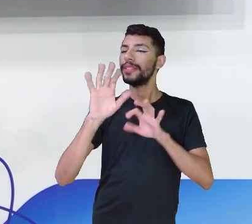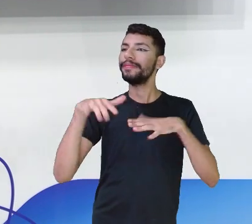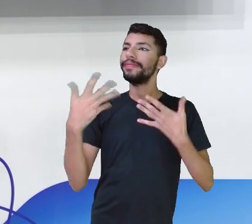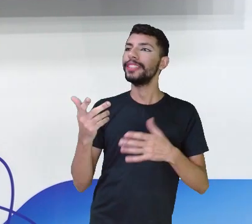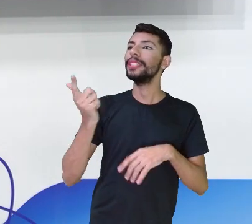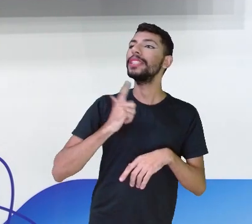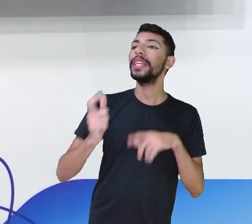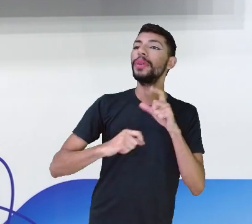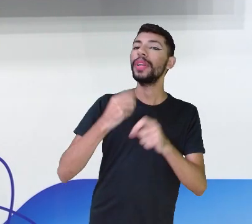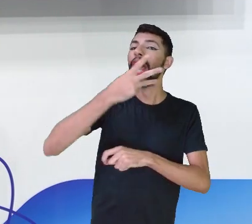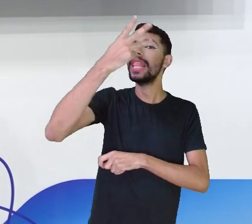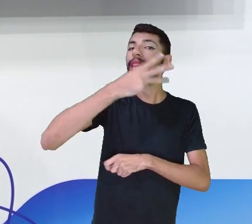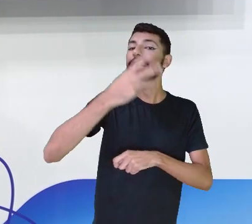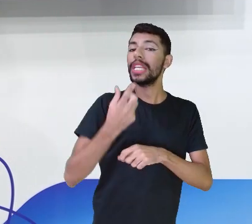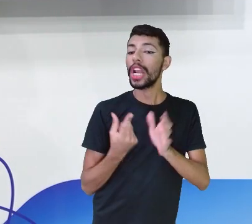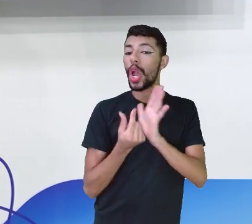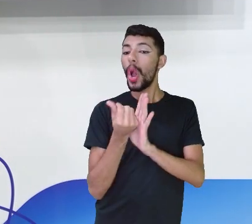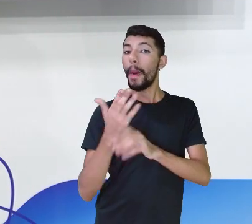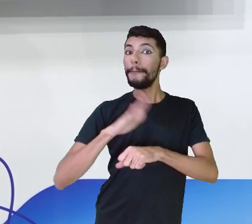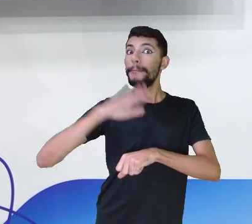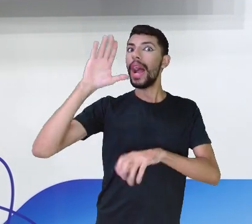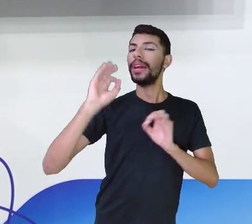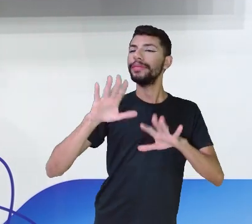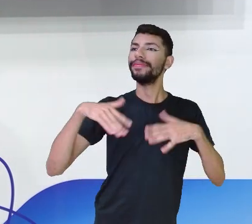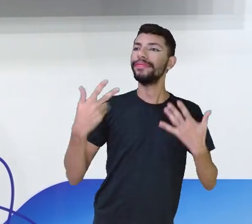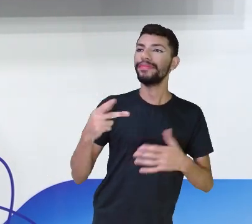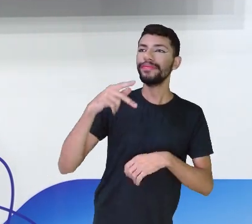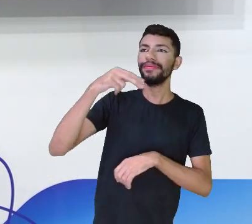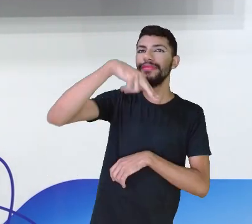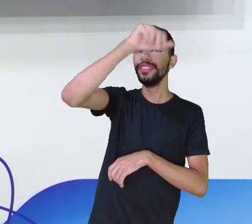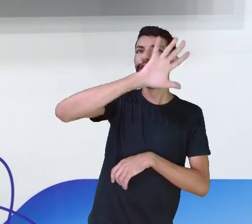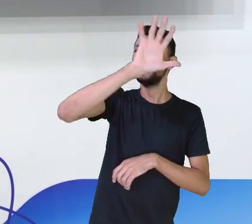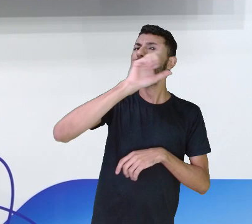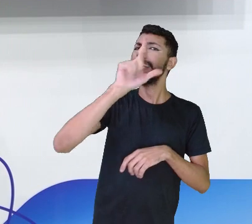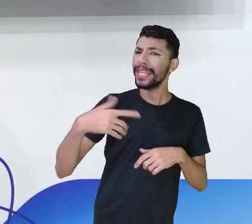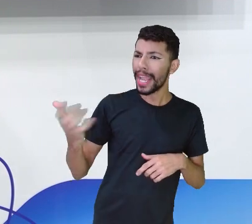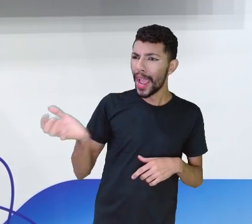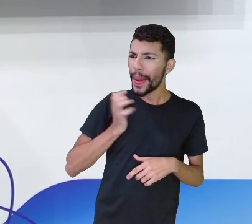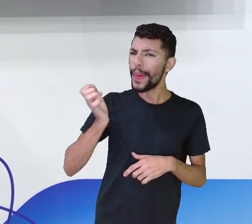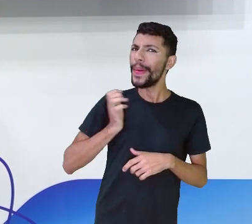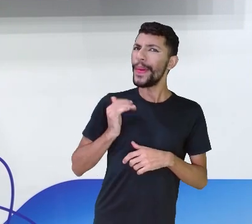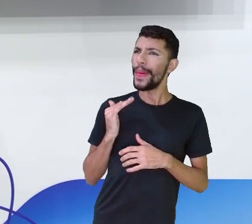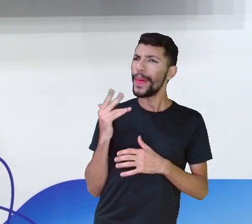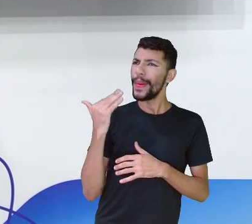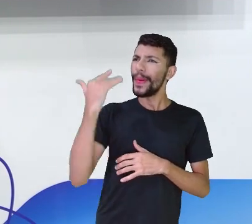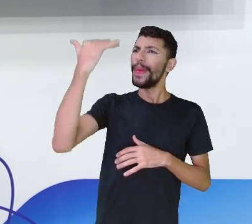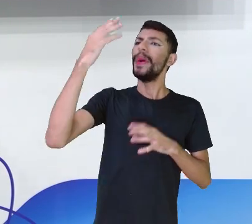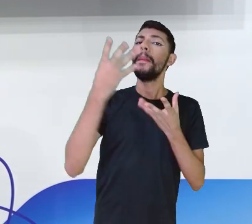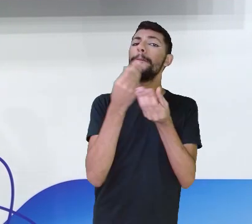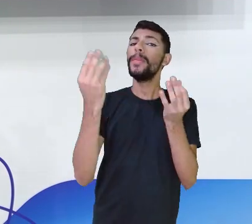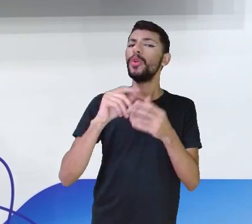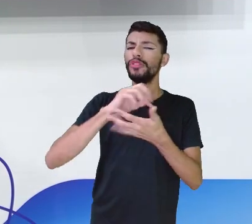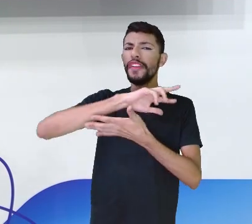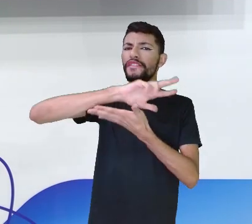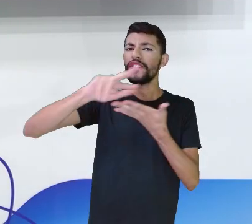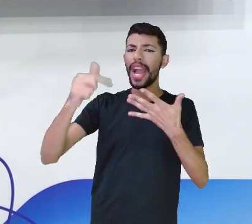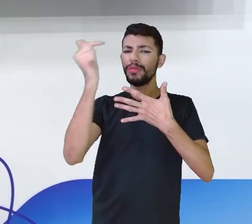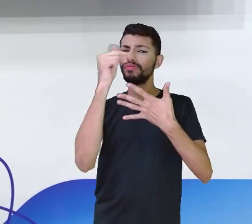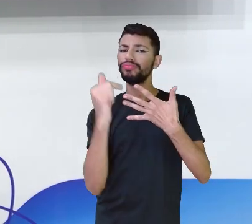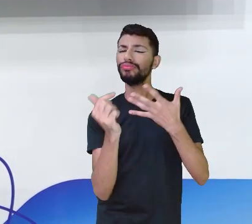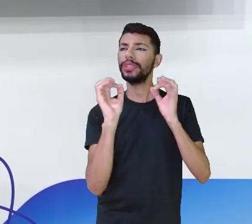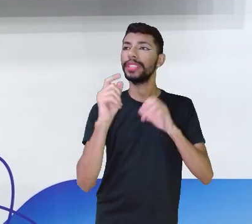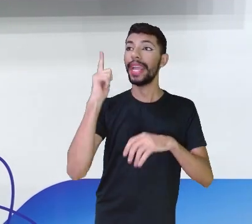maior economia. Gente, a região Nordeste é muito rica em diversos aspectos, sendo